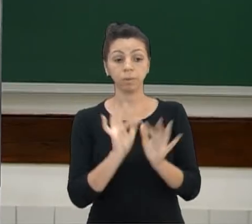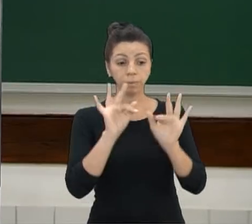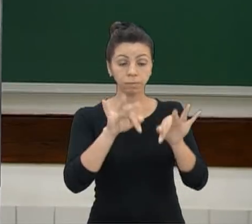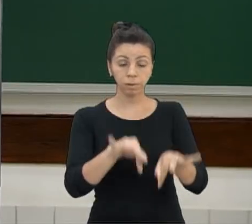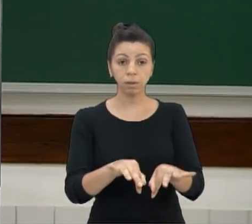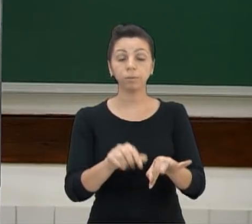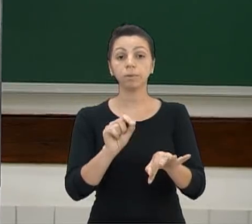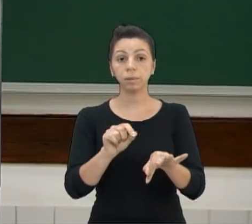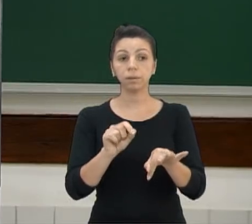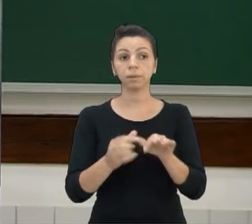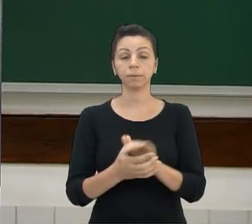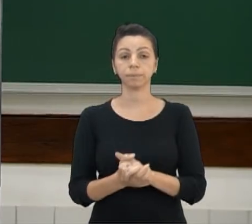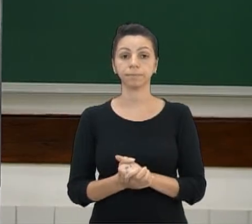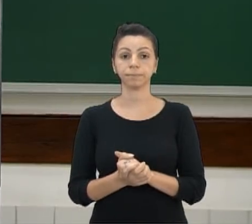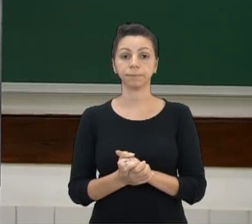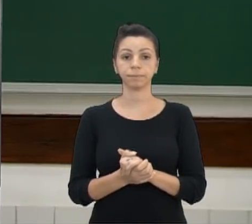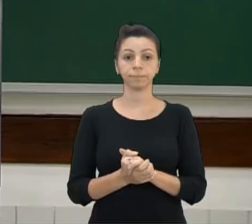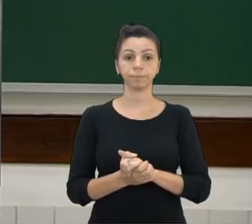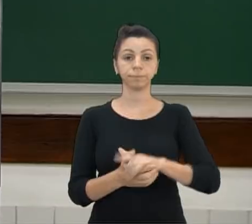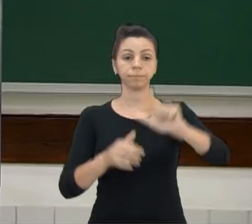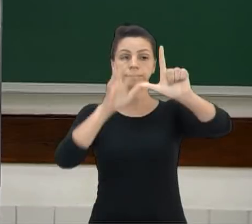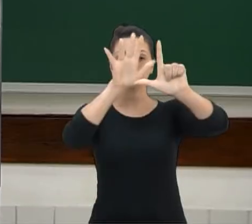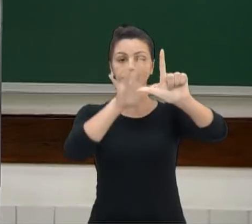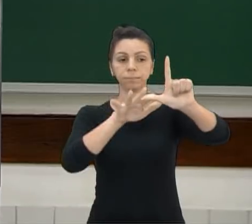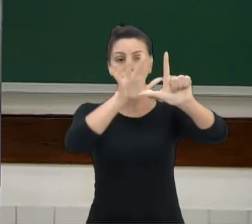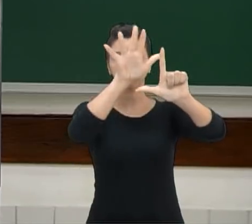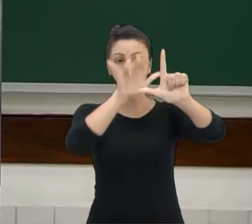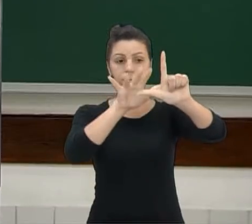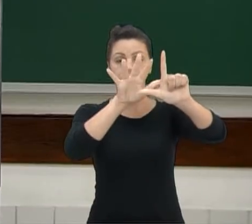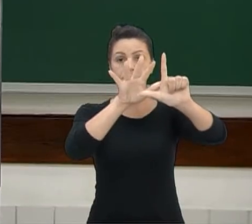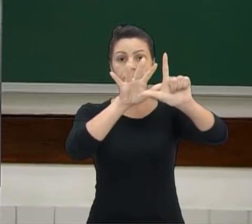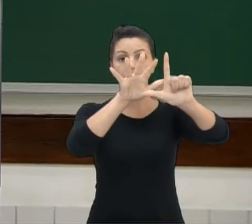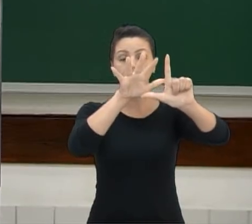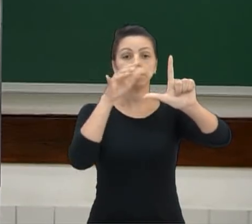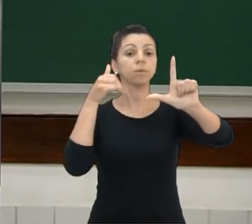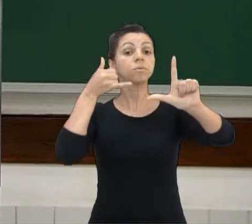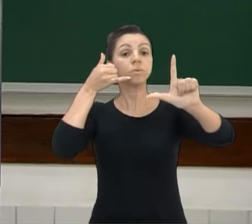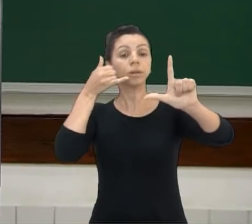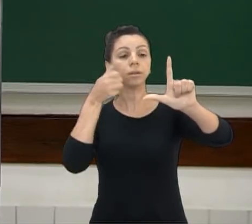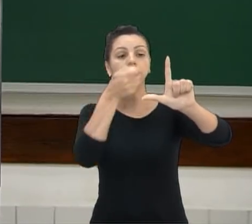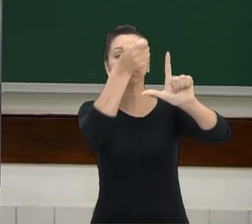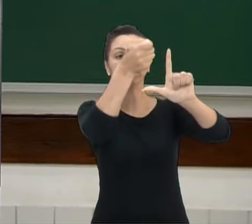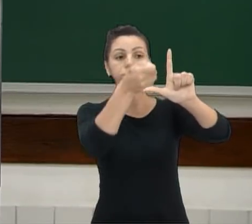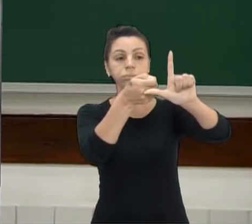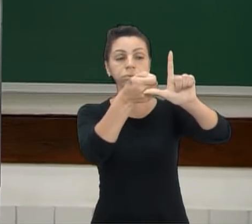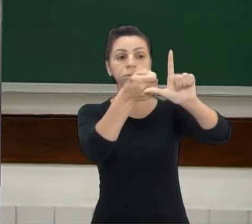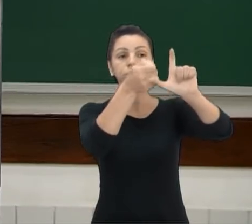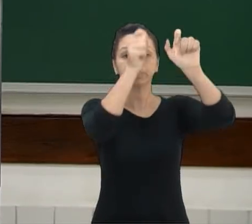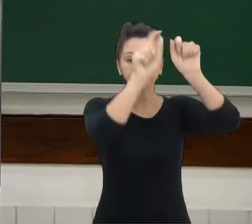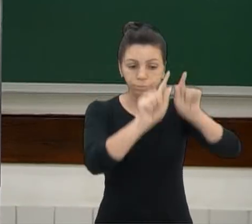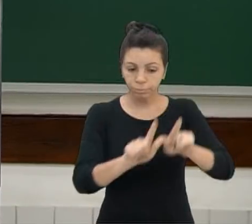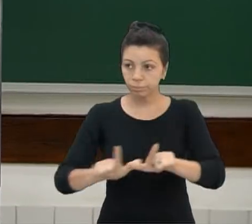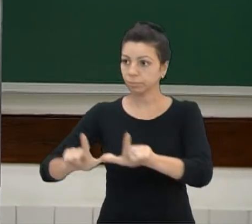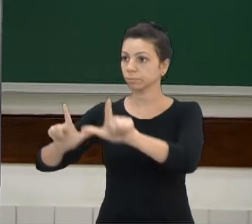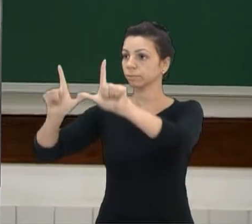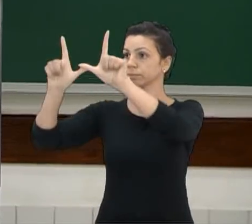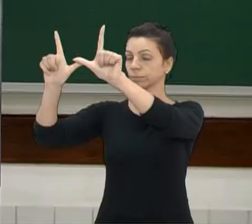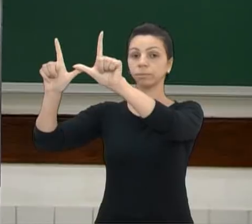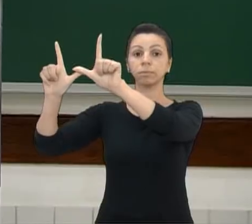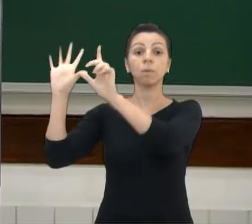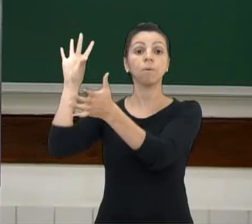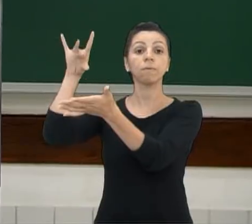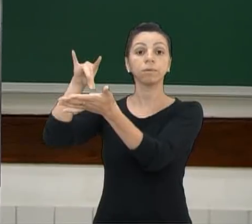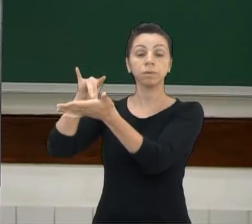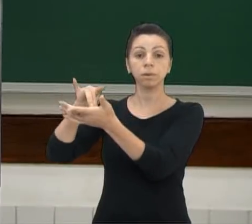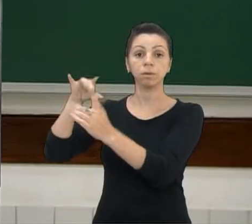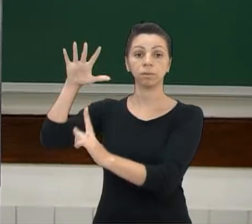da aula vai ficar na tela um QR Code, que você pode capturá-lo com o seu celular, aonde você será direcionado para o canal oficial